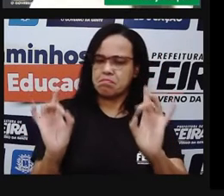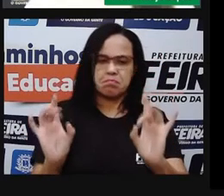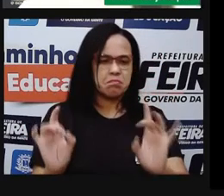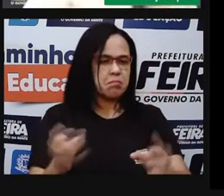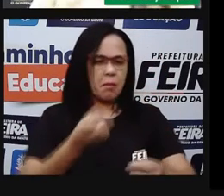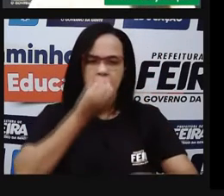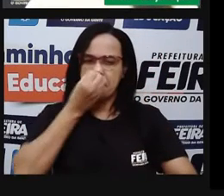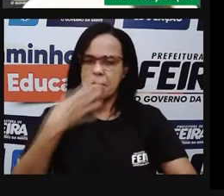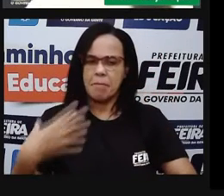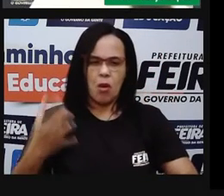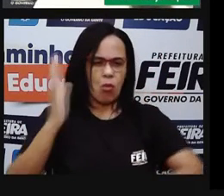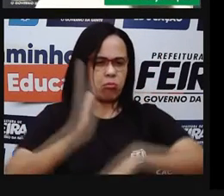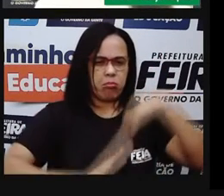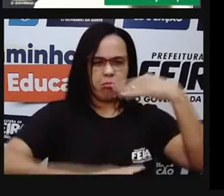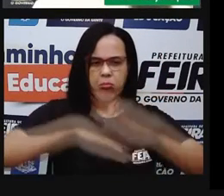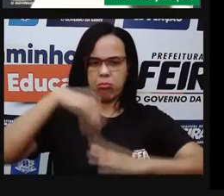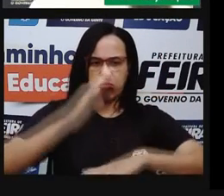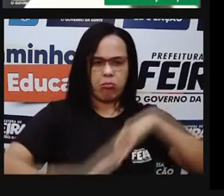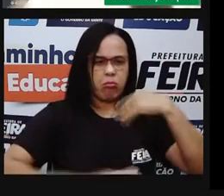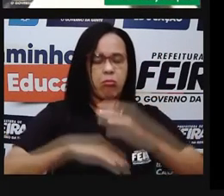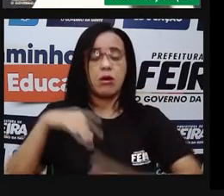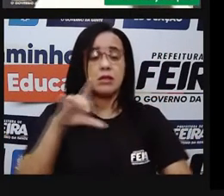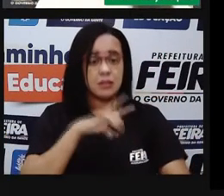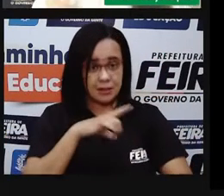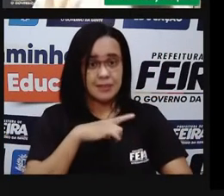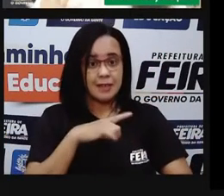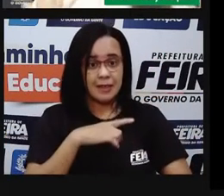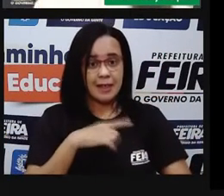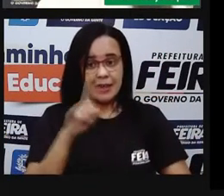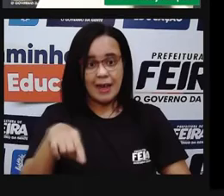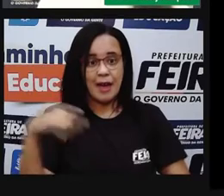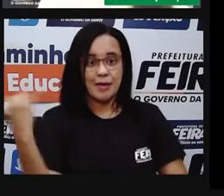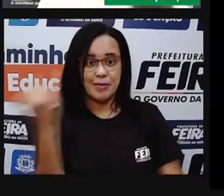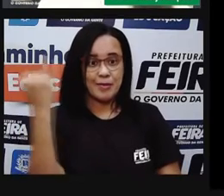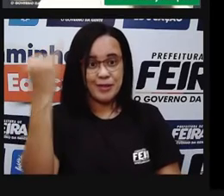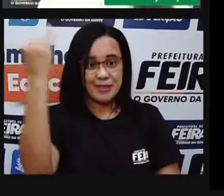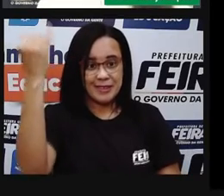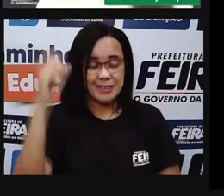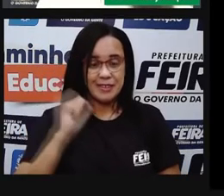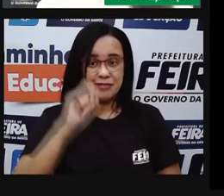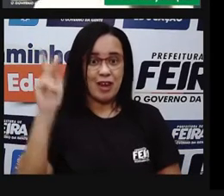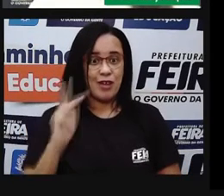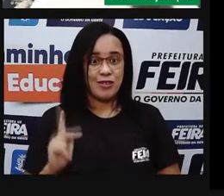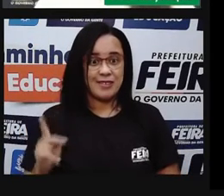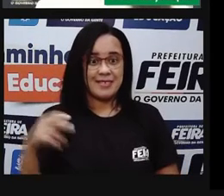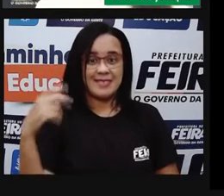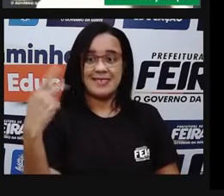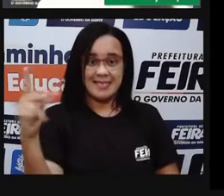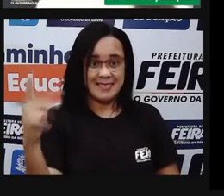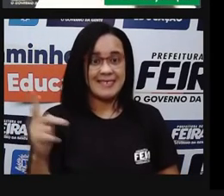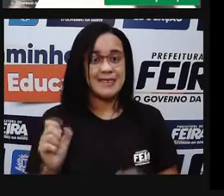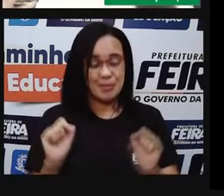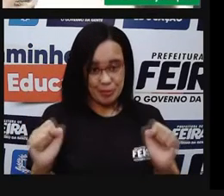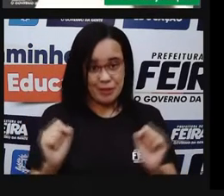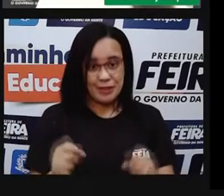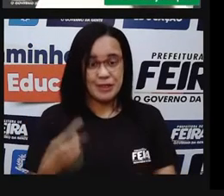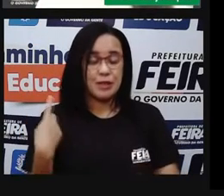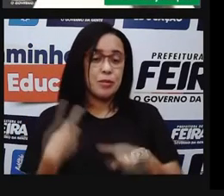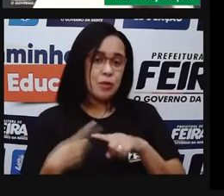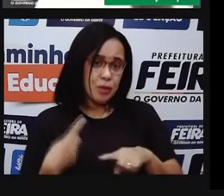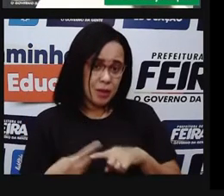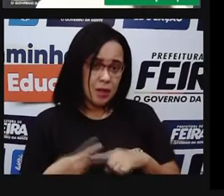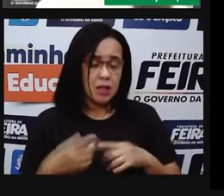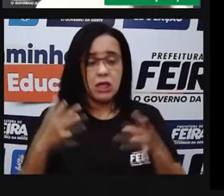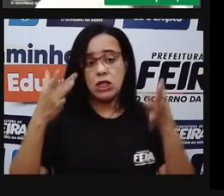né, colocando a sua arte para nós, nos trazendo. Ah, a gente sabe como a arte, né, ela salva, como a arte